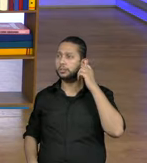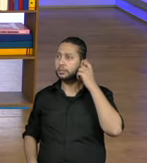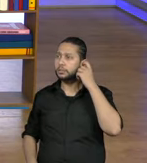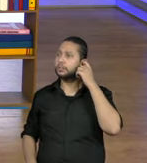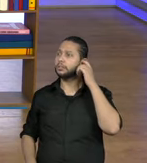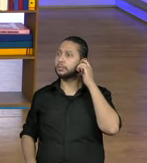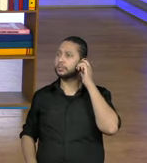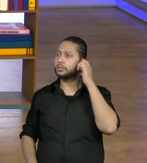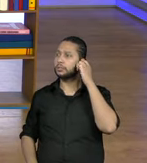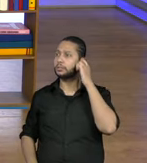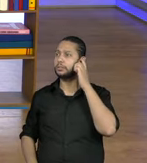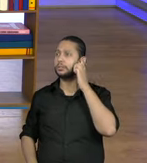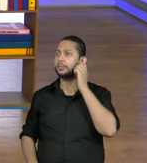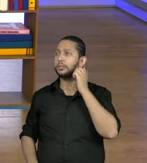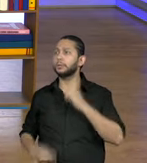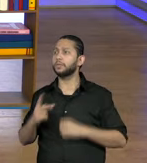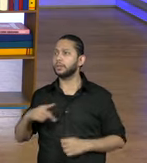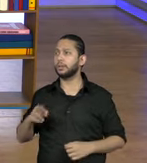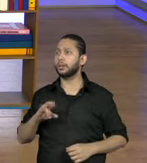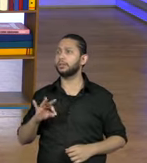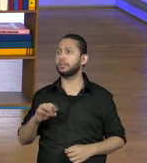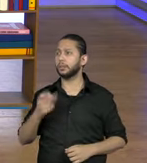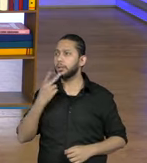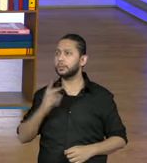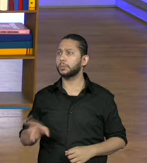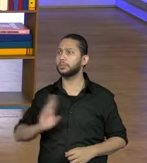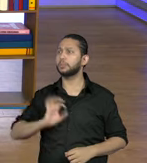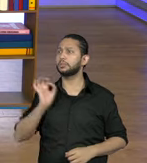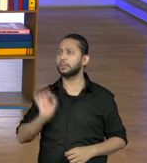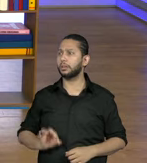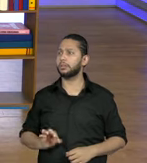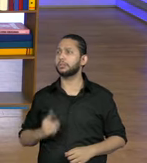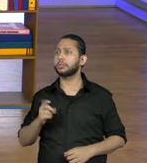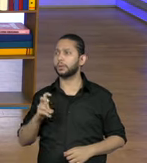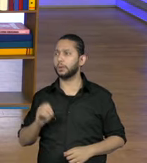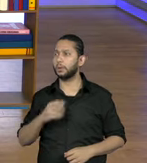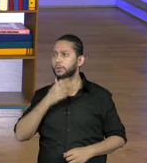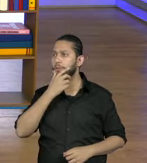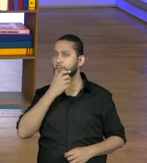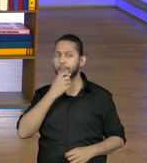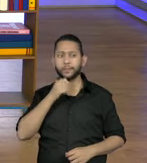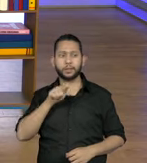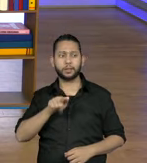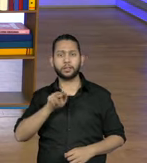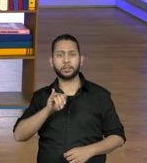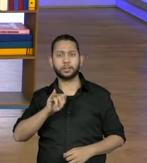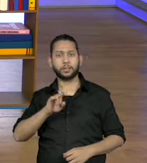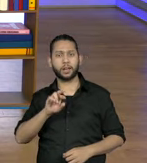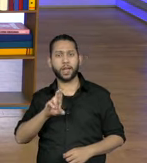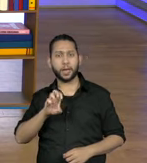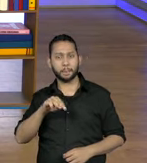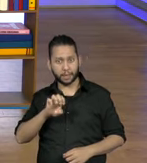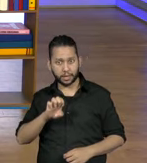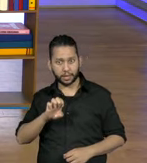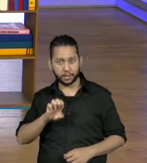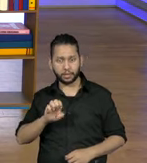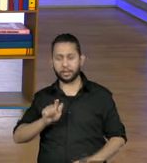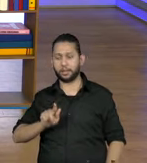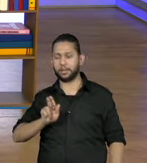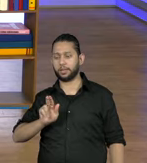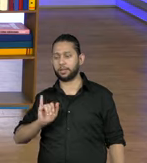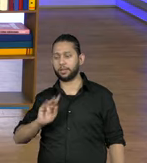falou que a Sara disse 150. A professora Edna disse que o Guilherme falou 150. Então, a